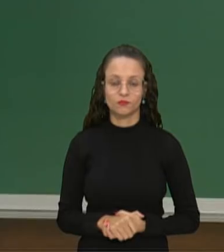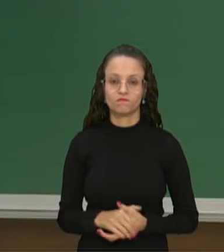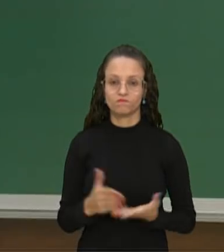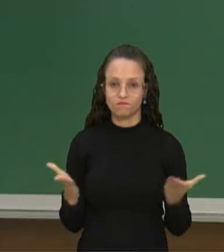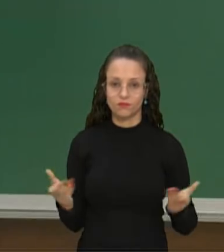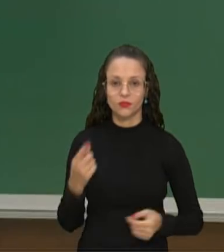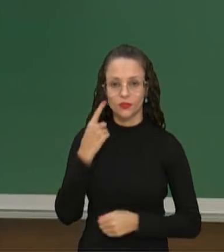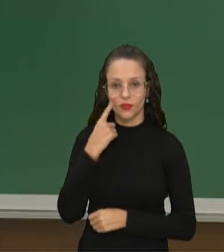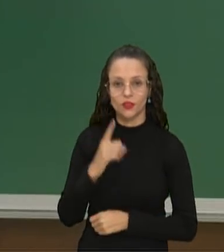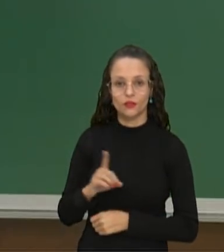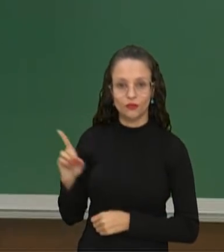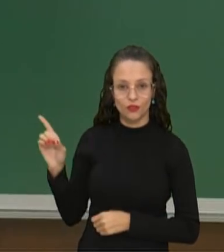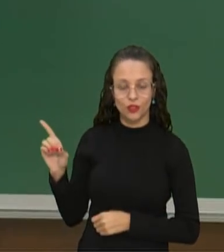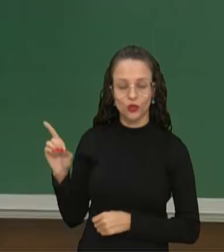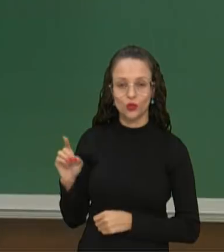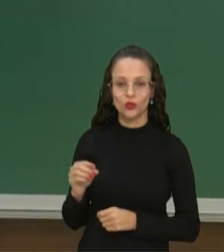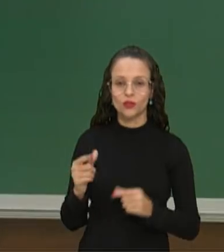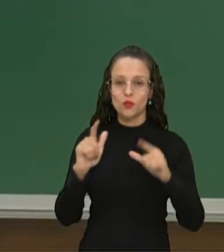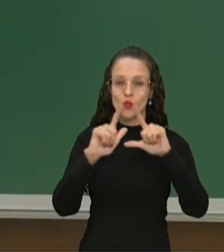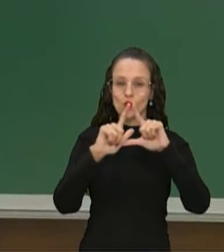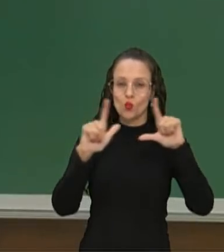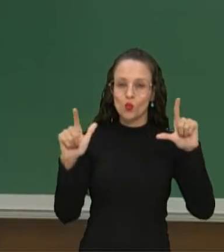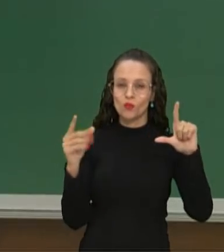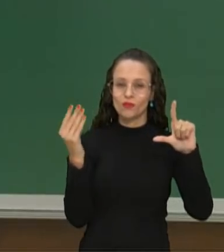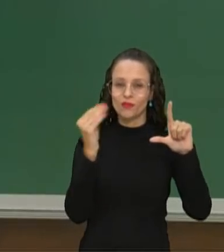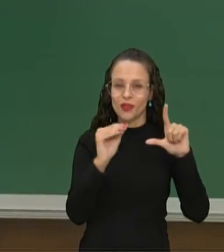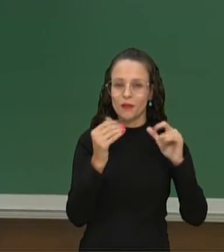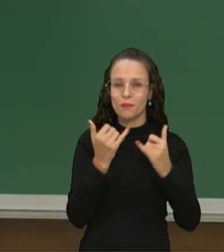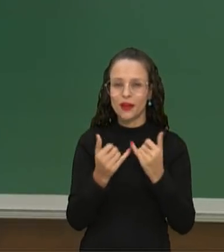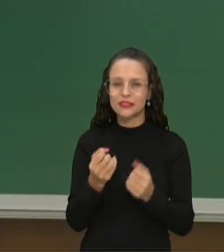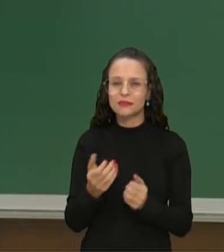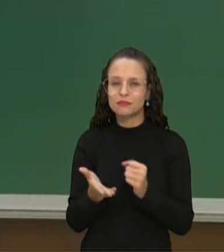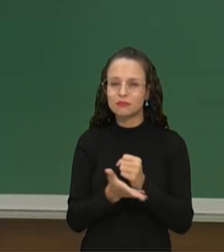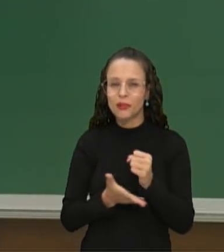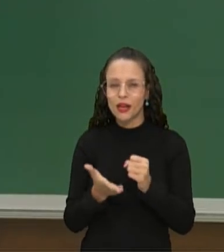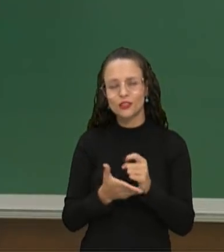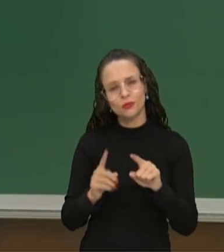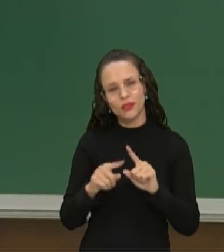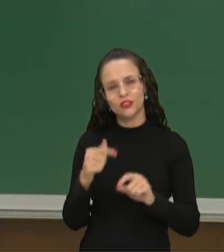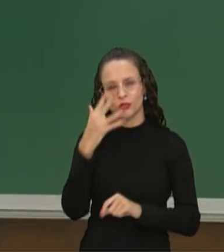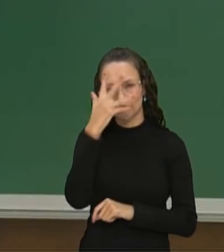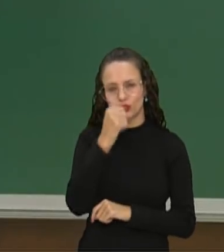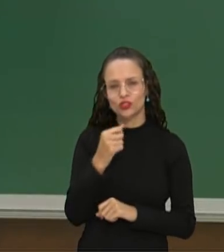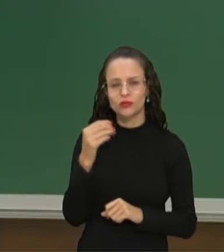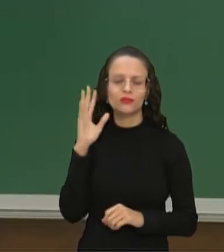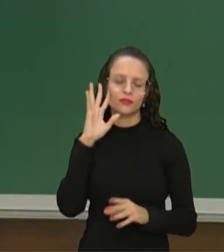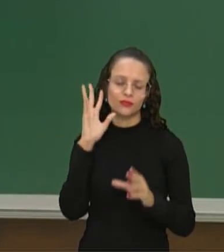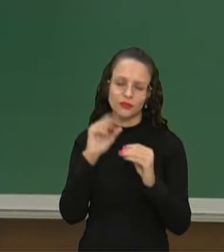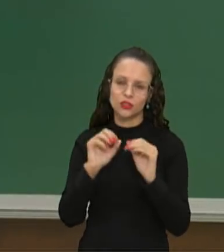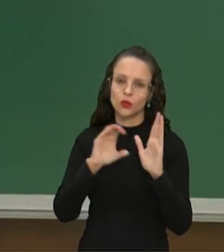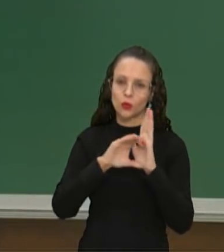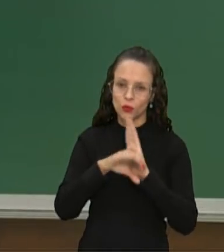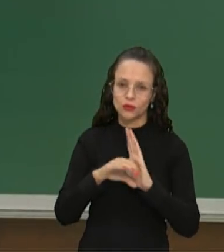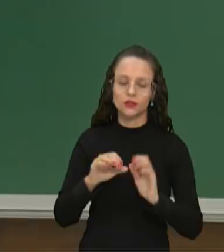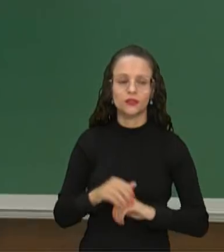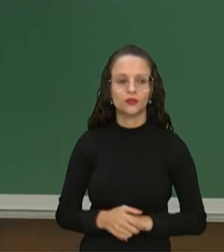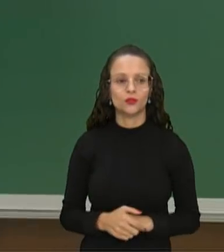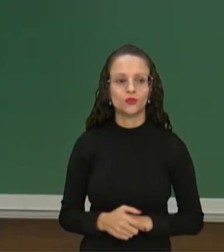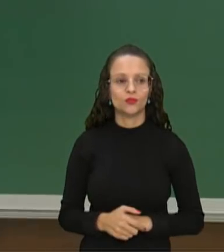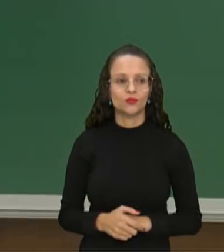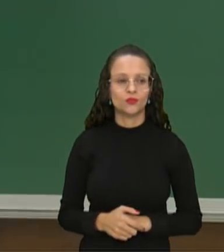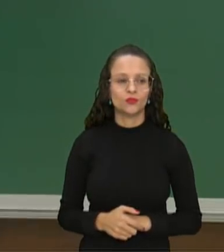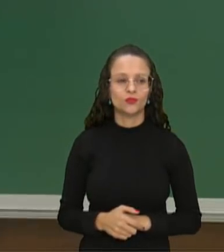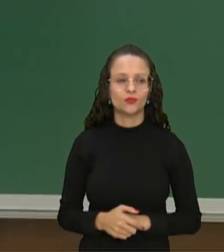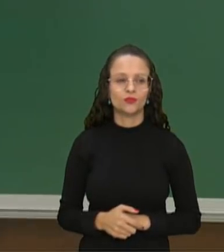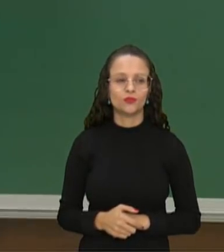Gente, viu? Questão de completar parece fundamental, né? Mas eu acho que essa questão tá bonitinha para a gente entender os conceitos, né? Para relembrar eles. Então,